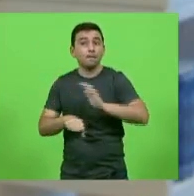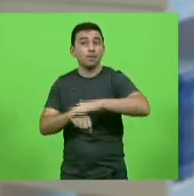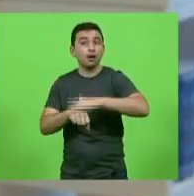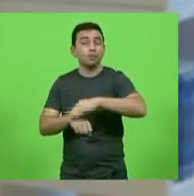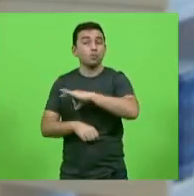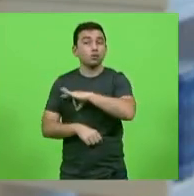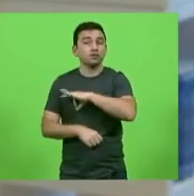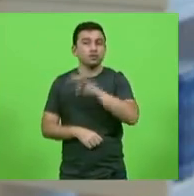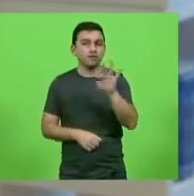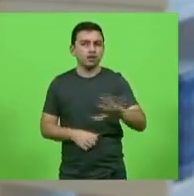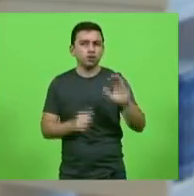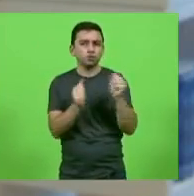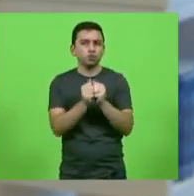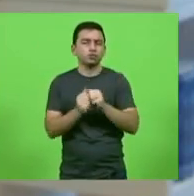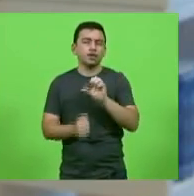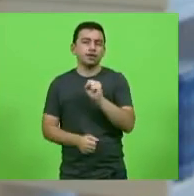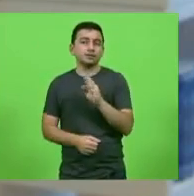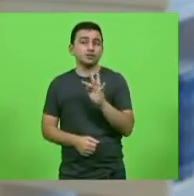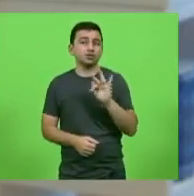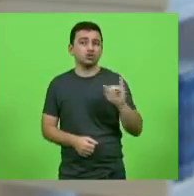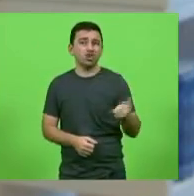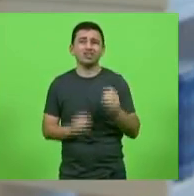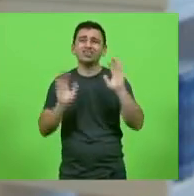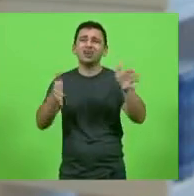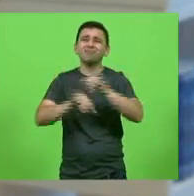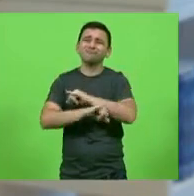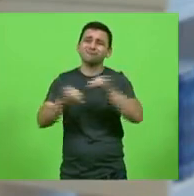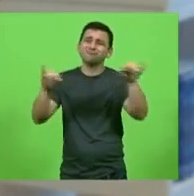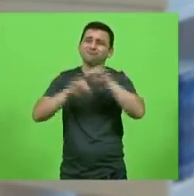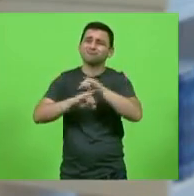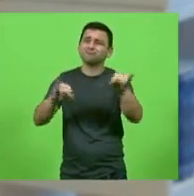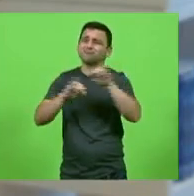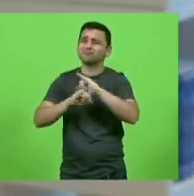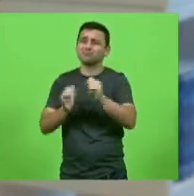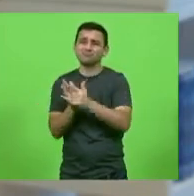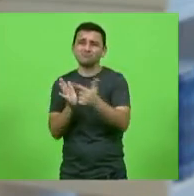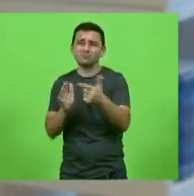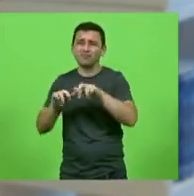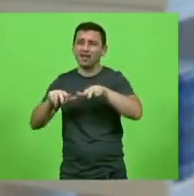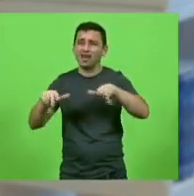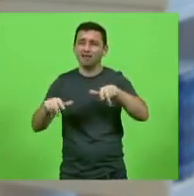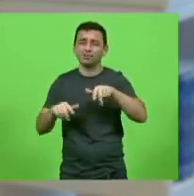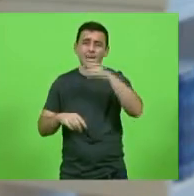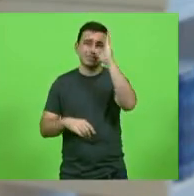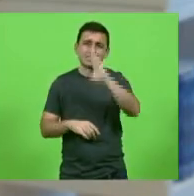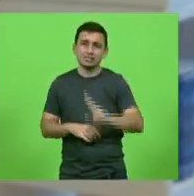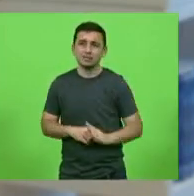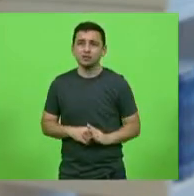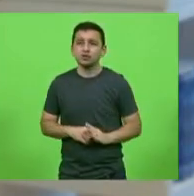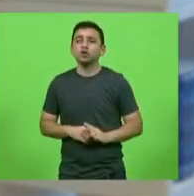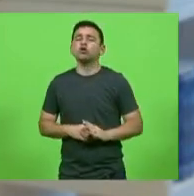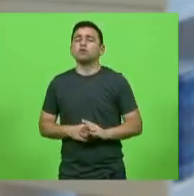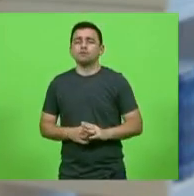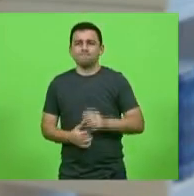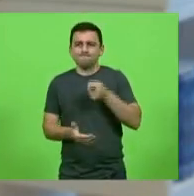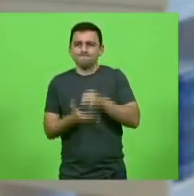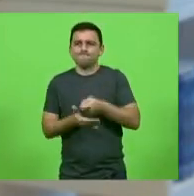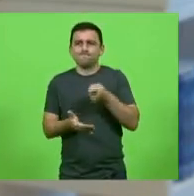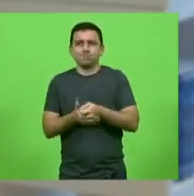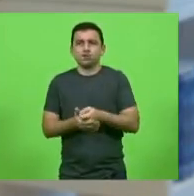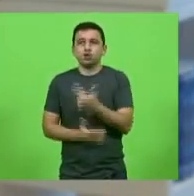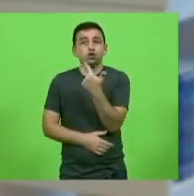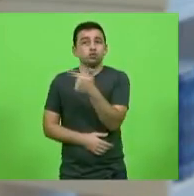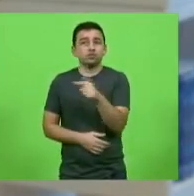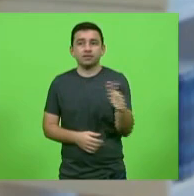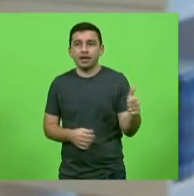junto ao STJ, amplamente divulgado pela imprensa nacional e estadual, é contundente em reconhecer a inexistência de